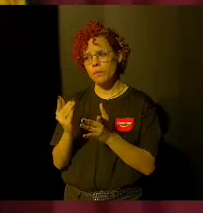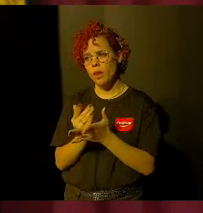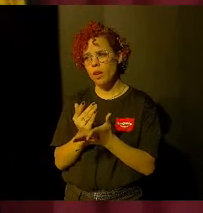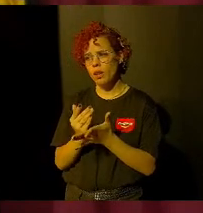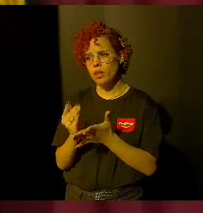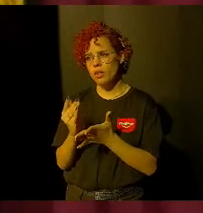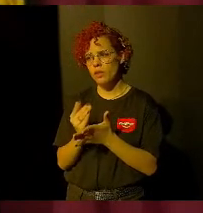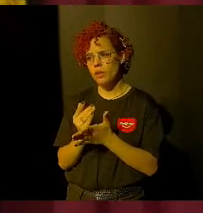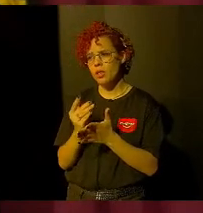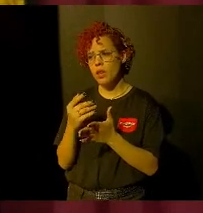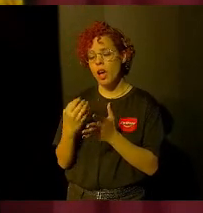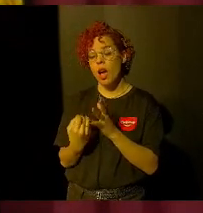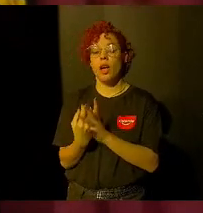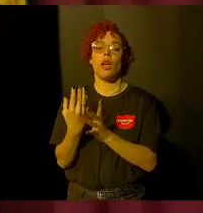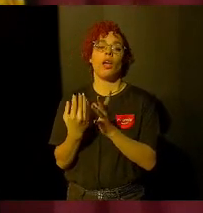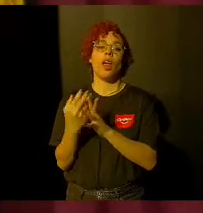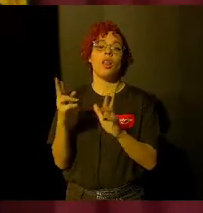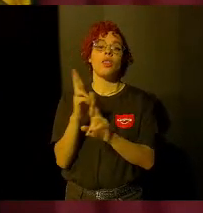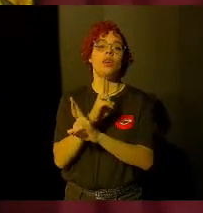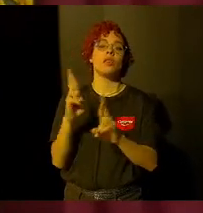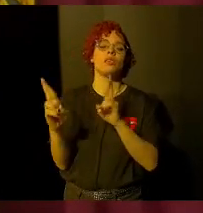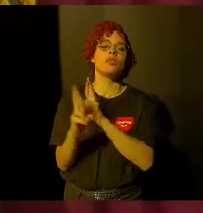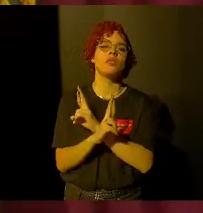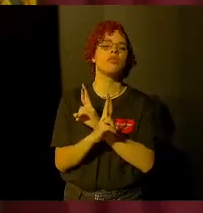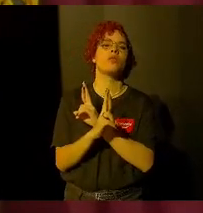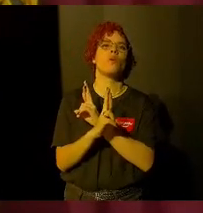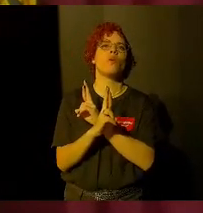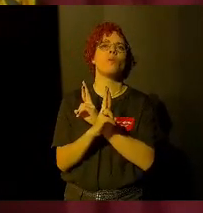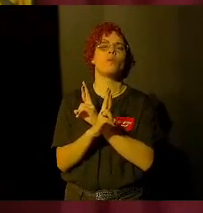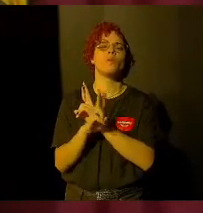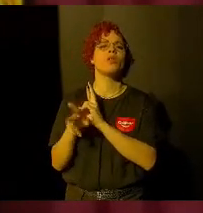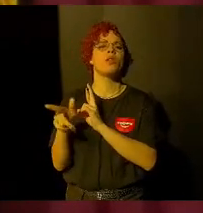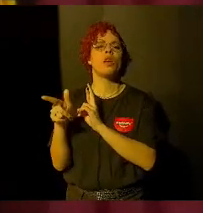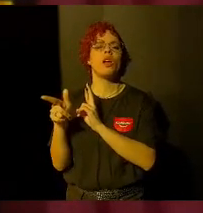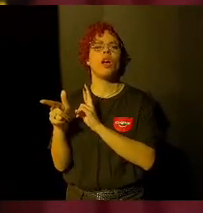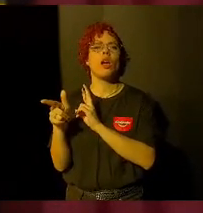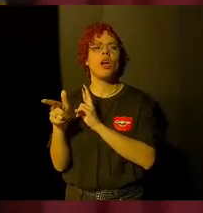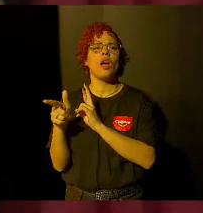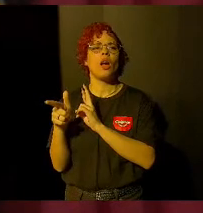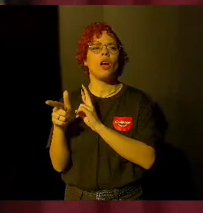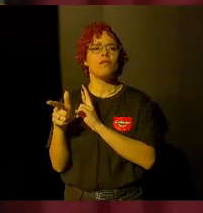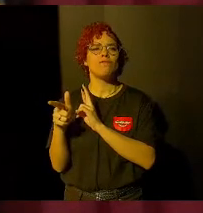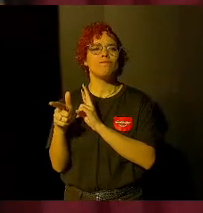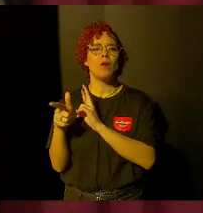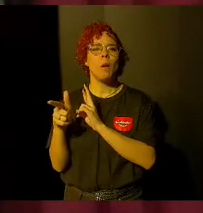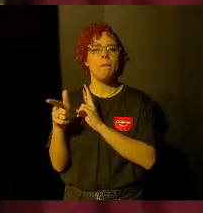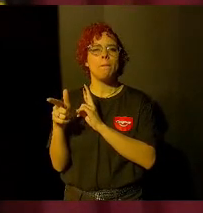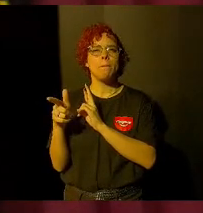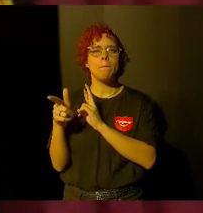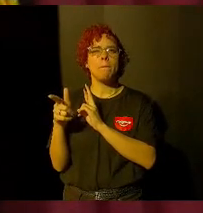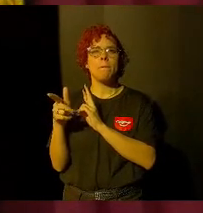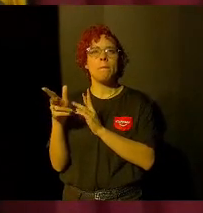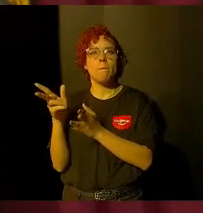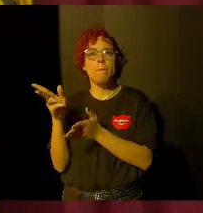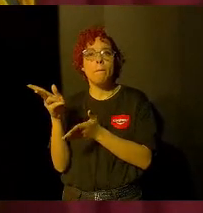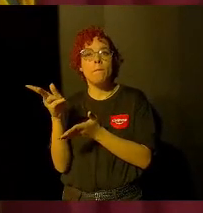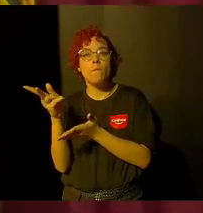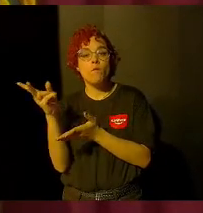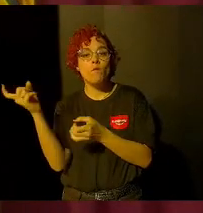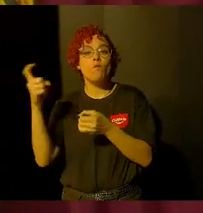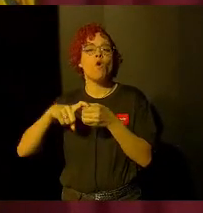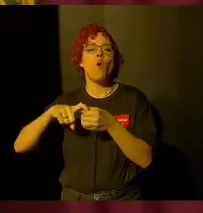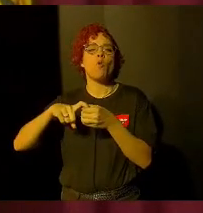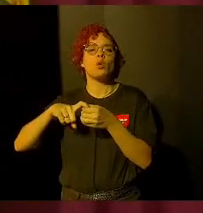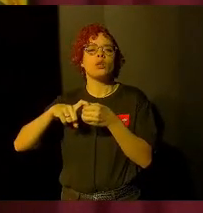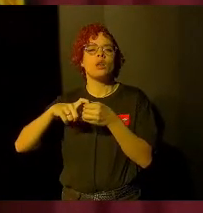ao criar essa relação dos dois você recorre muito a figura do pai né do pai de vocês que aliás